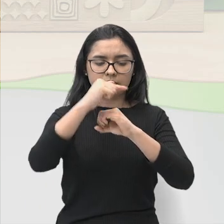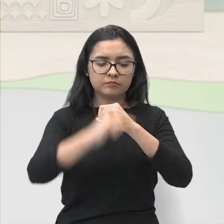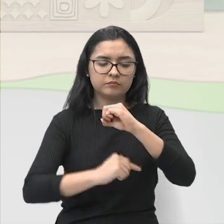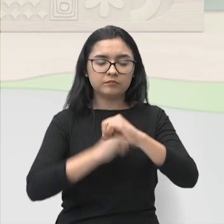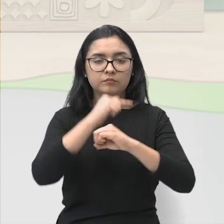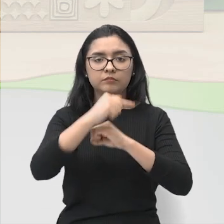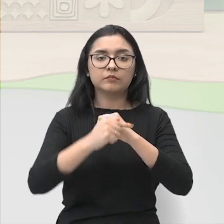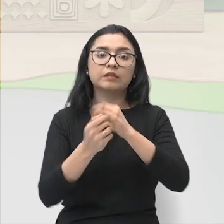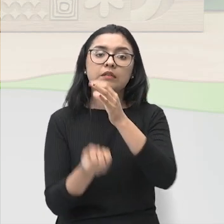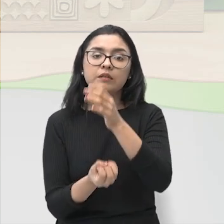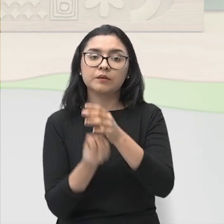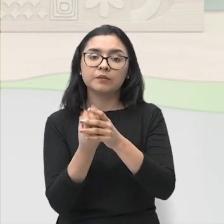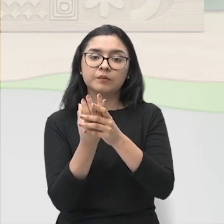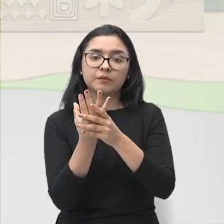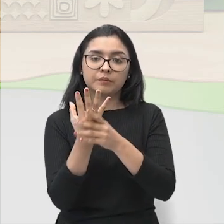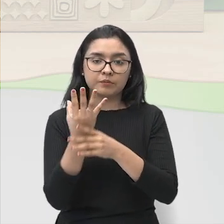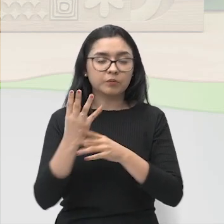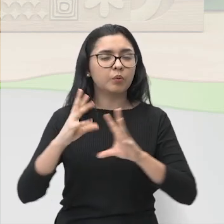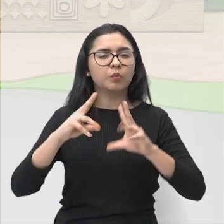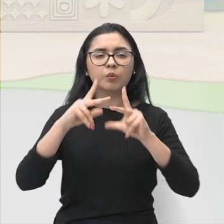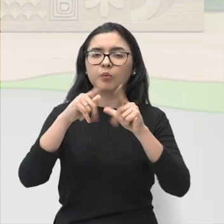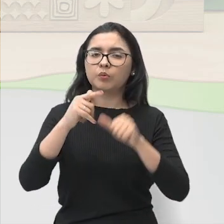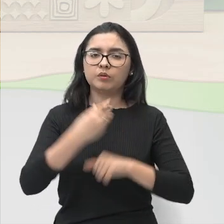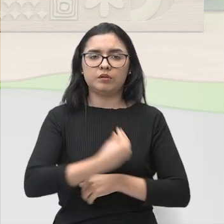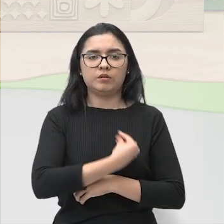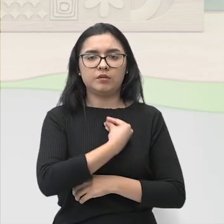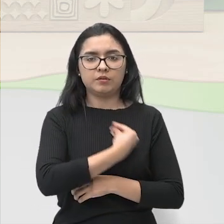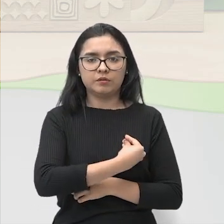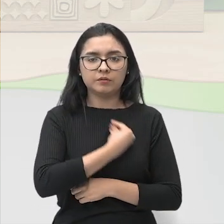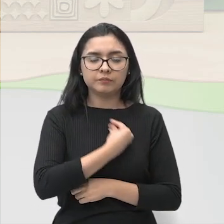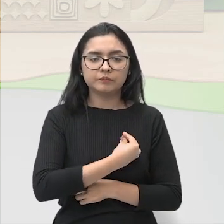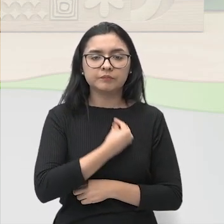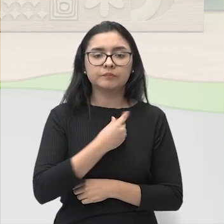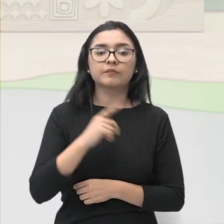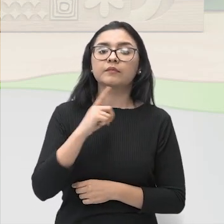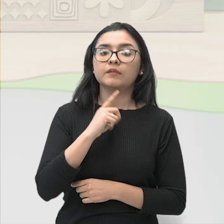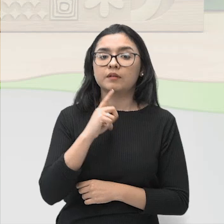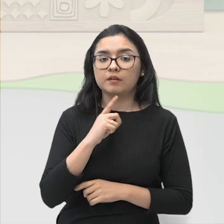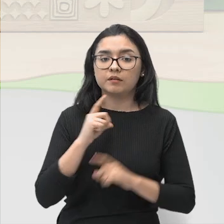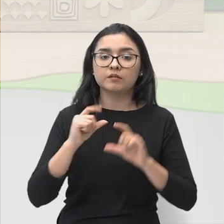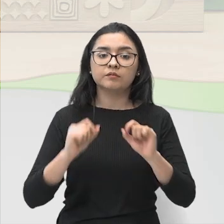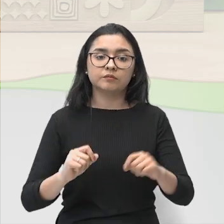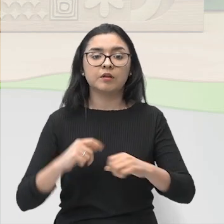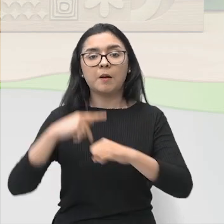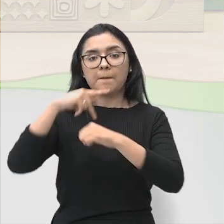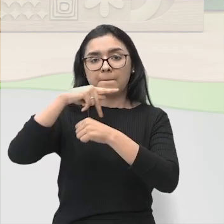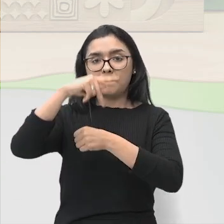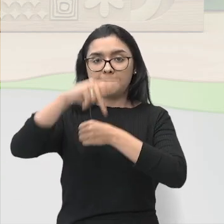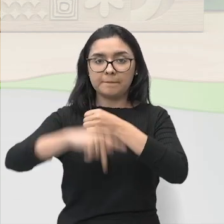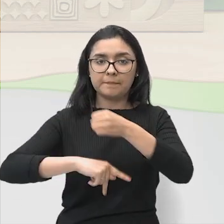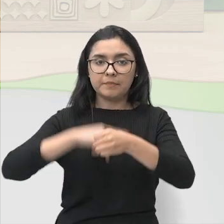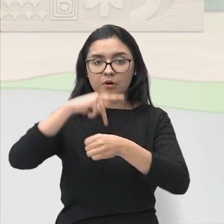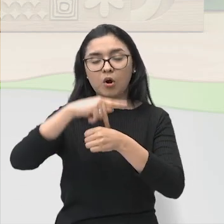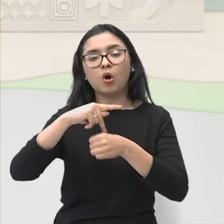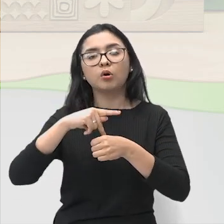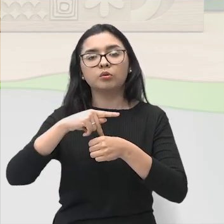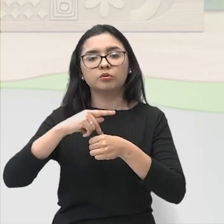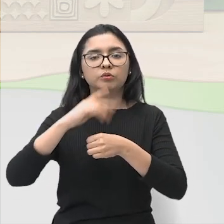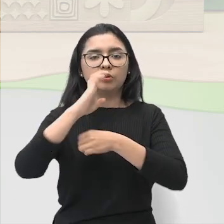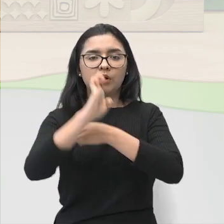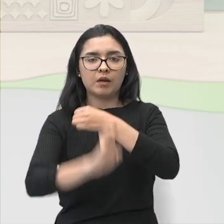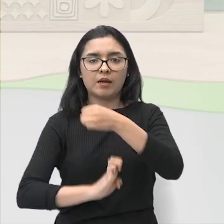toda a matéria existente, compostos por prótons, elétrons